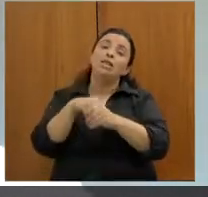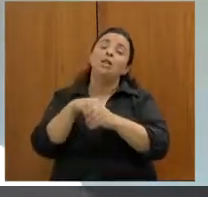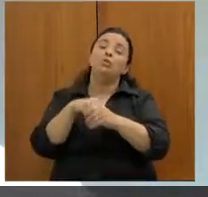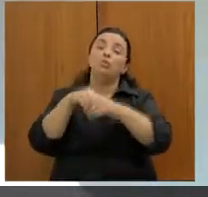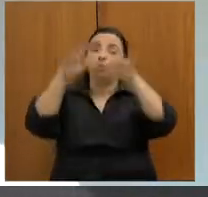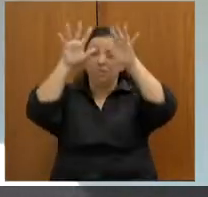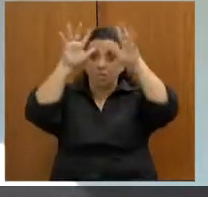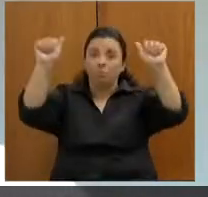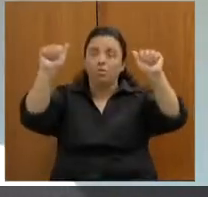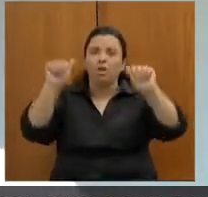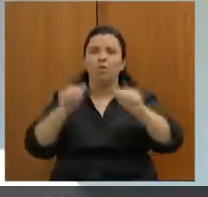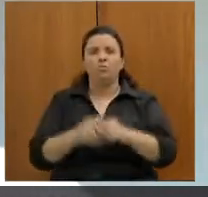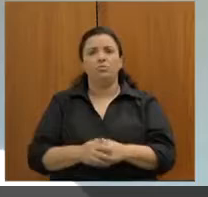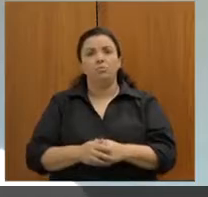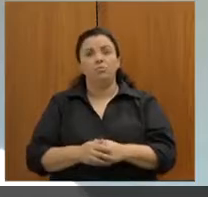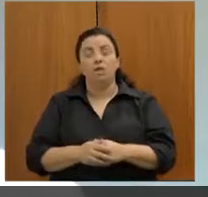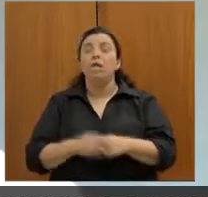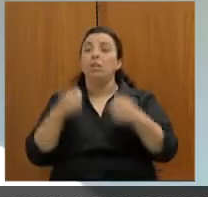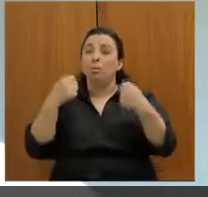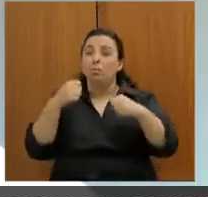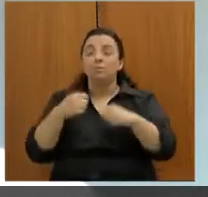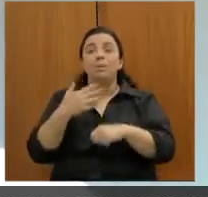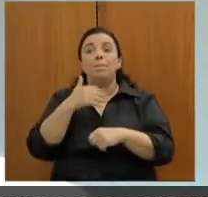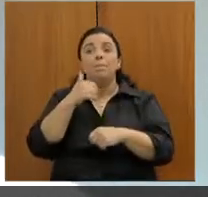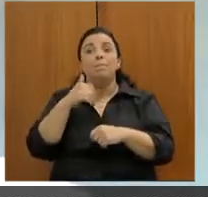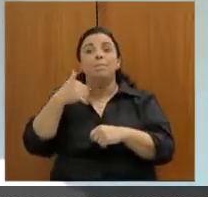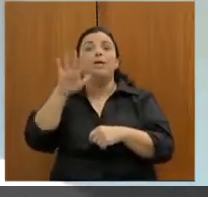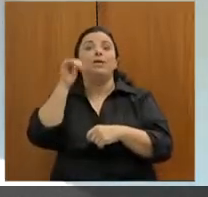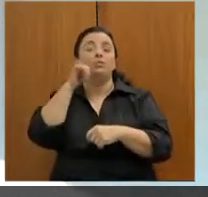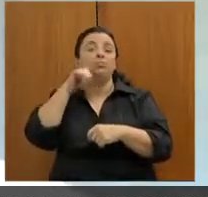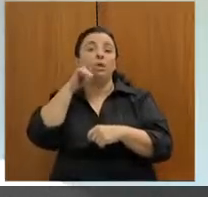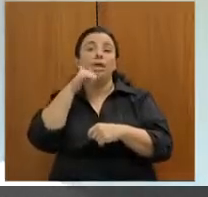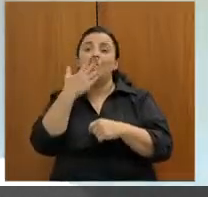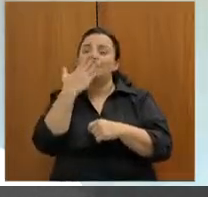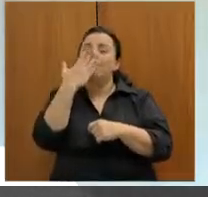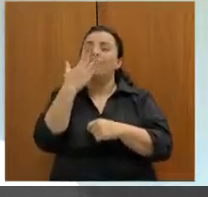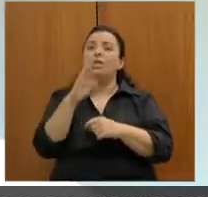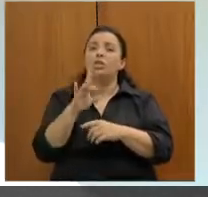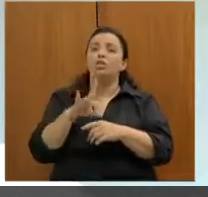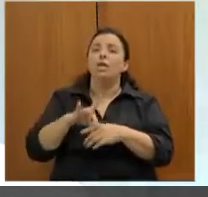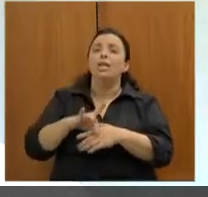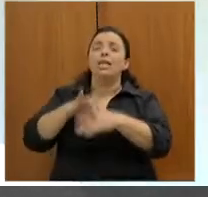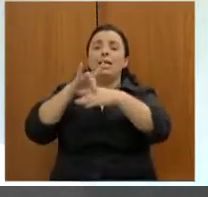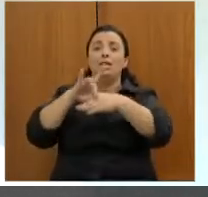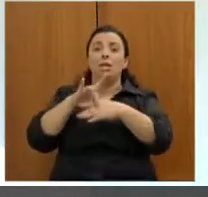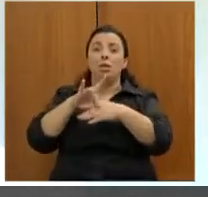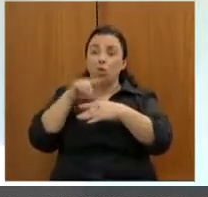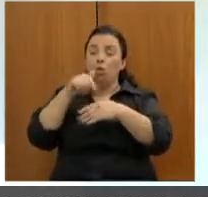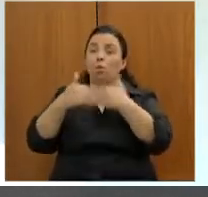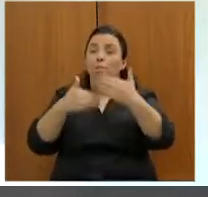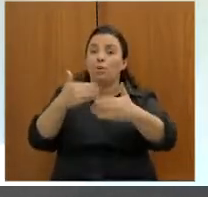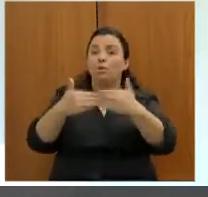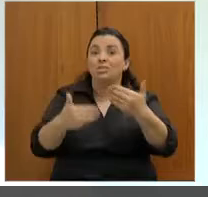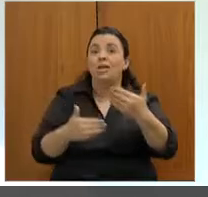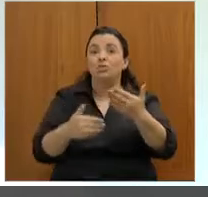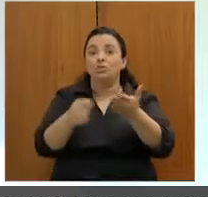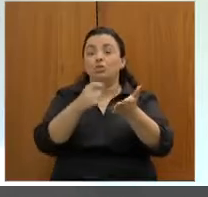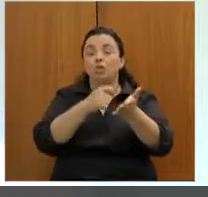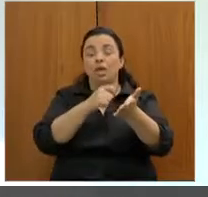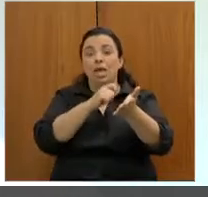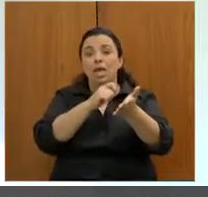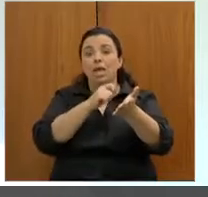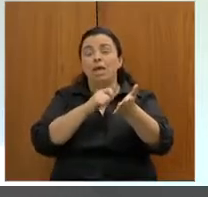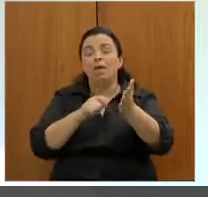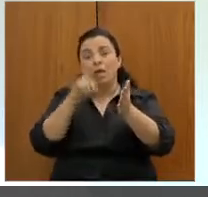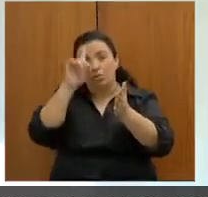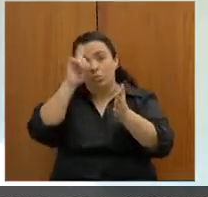também tem mais mulheres na frente desse processo de redigir leis não dá mais para as leis serem redigidos